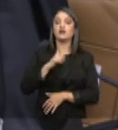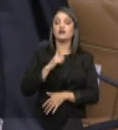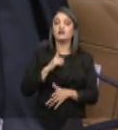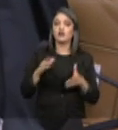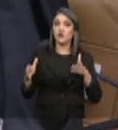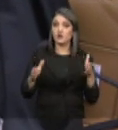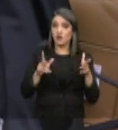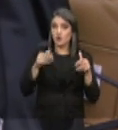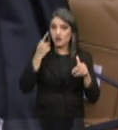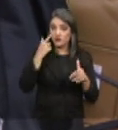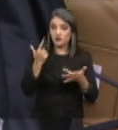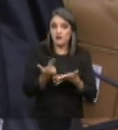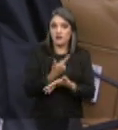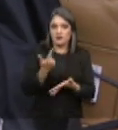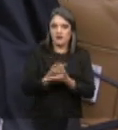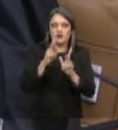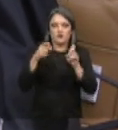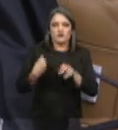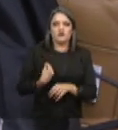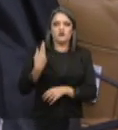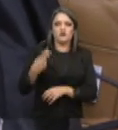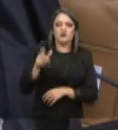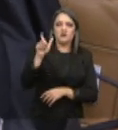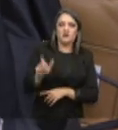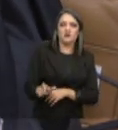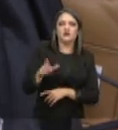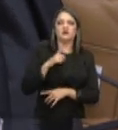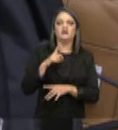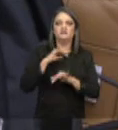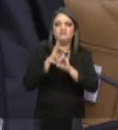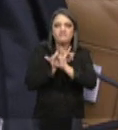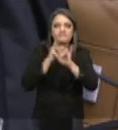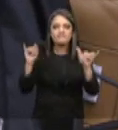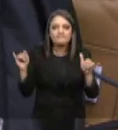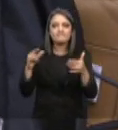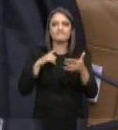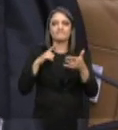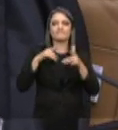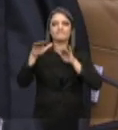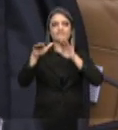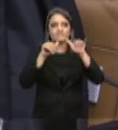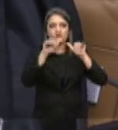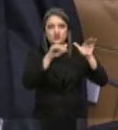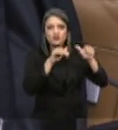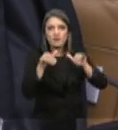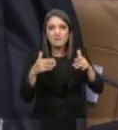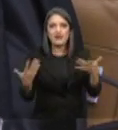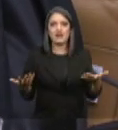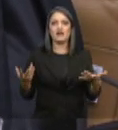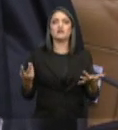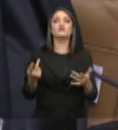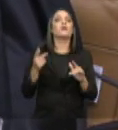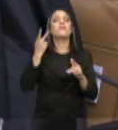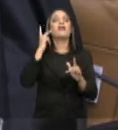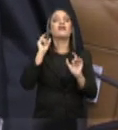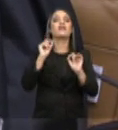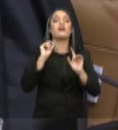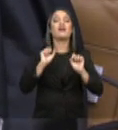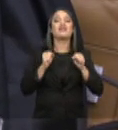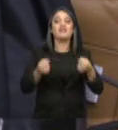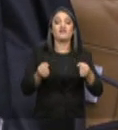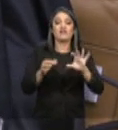na literatura sobre Rui foi a campanha O Chamado de Rui Barbosa em defesa da Liberdade